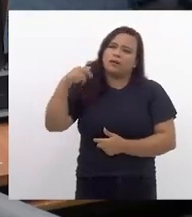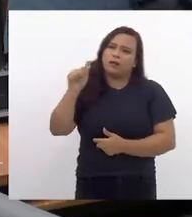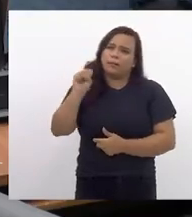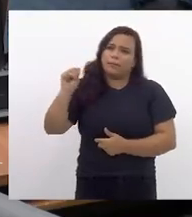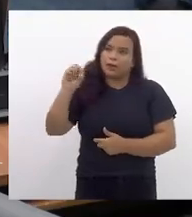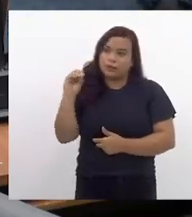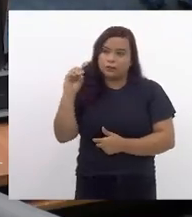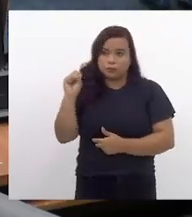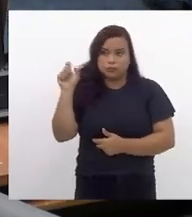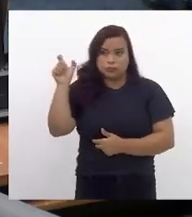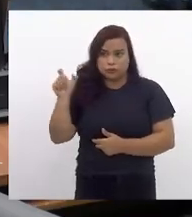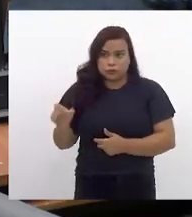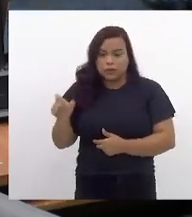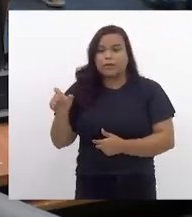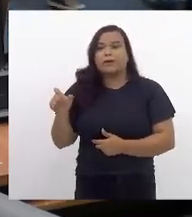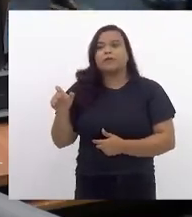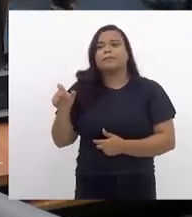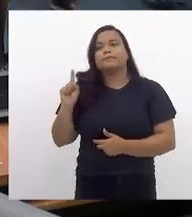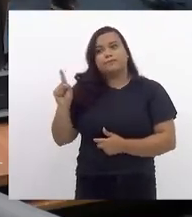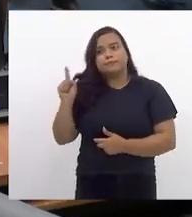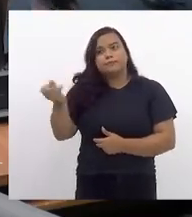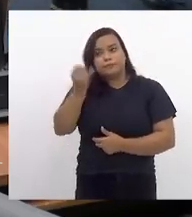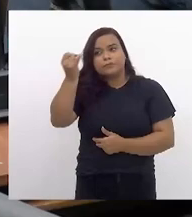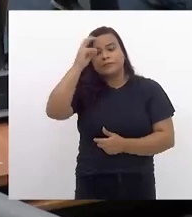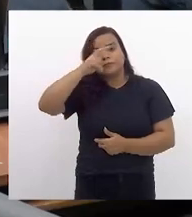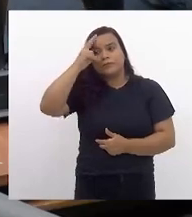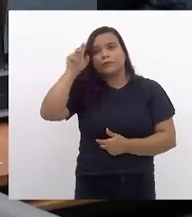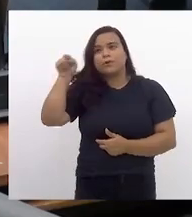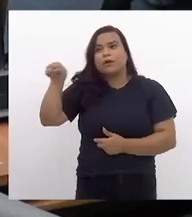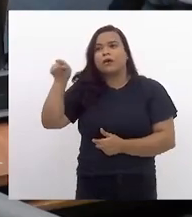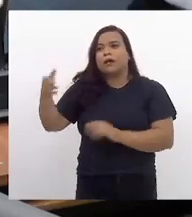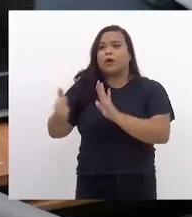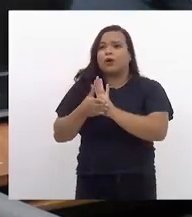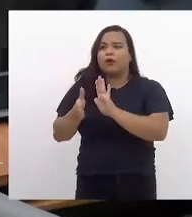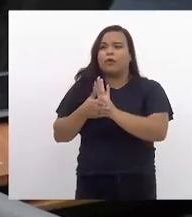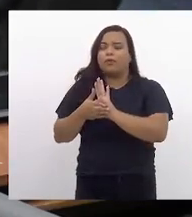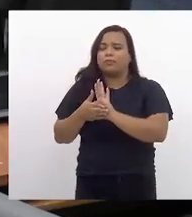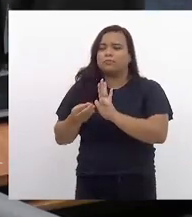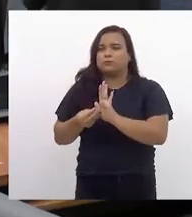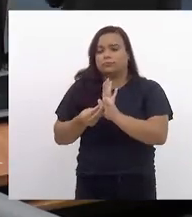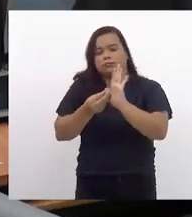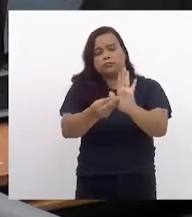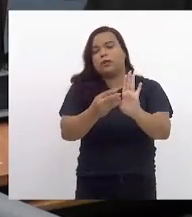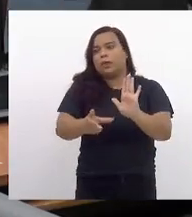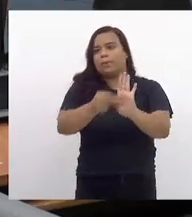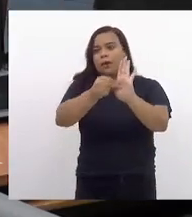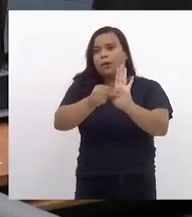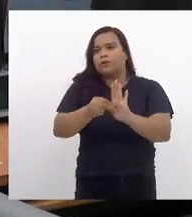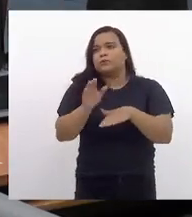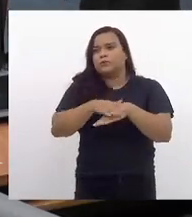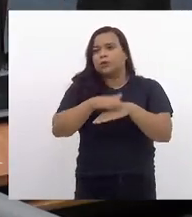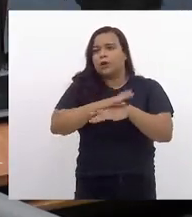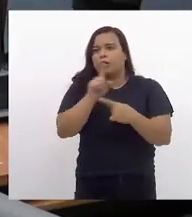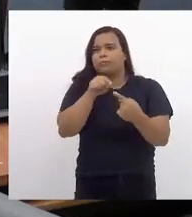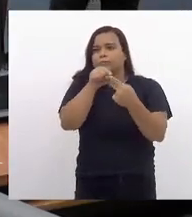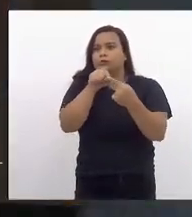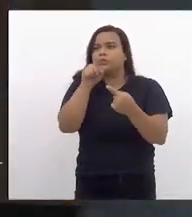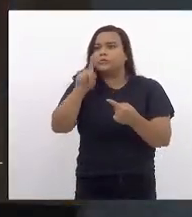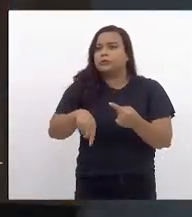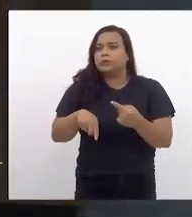que se diga que a deputada Lana Passos ofereceu uma emenda que, no seu intuito, era